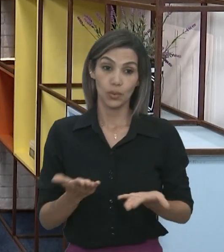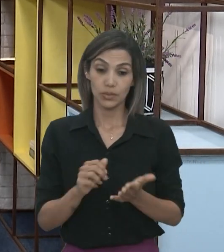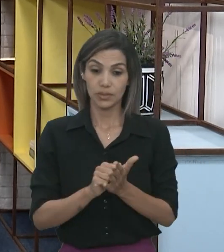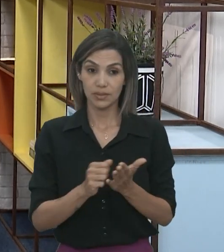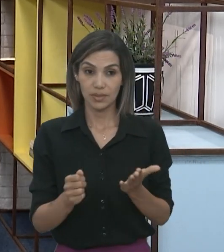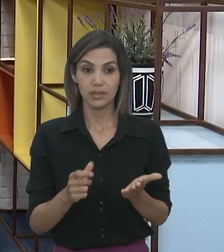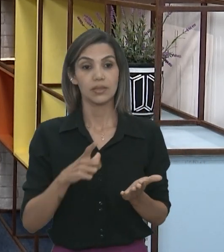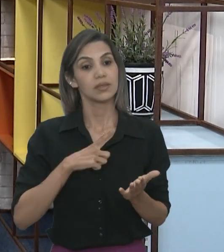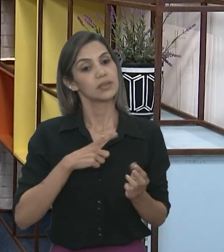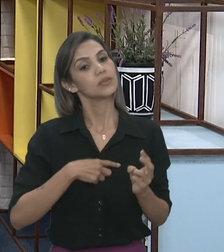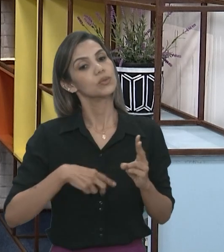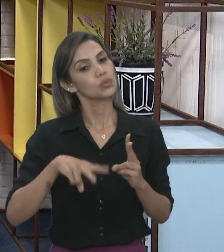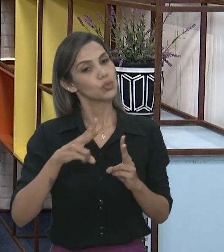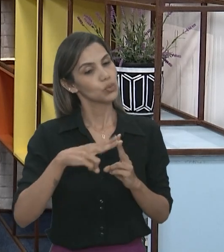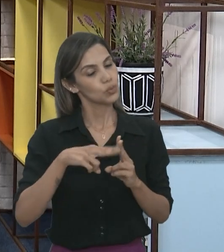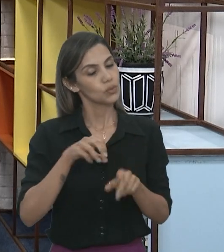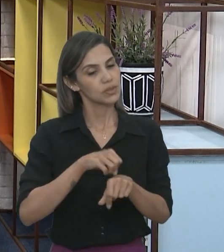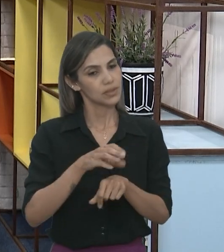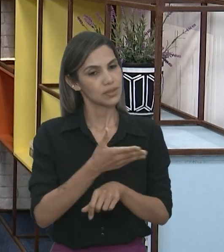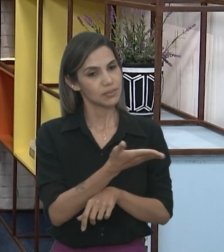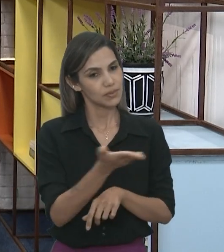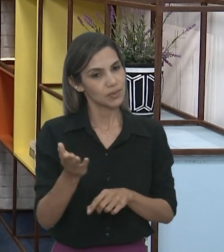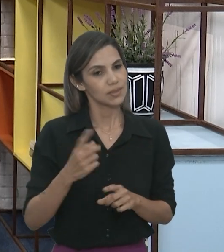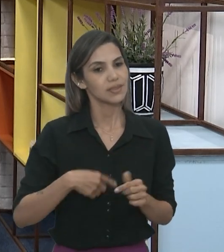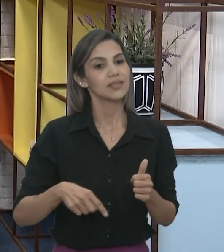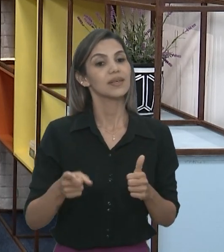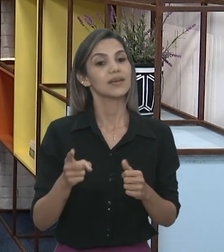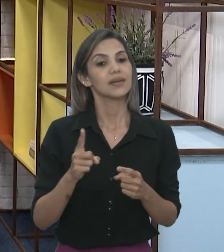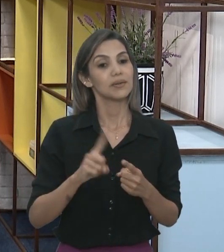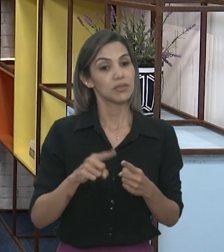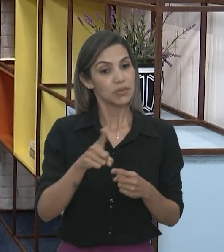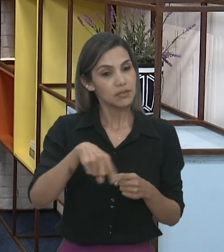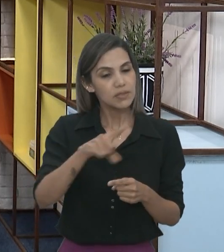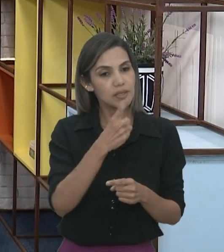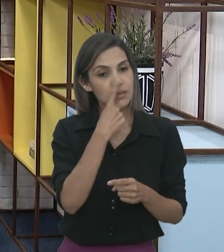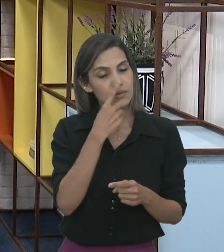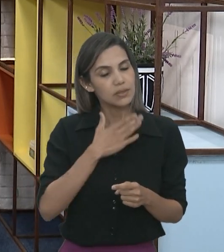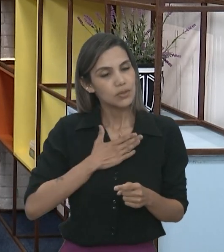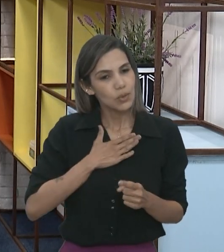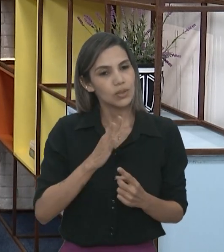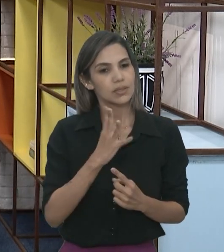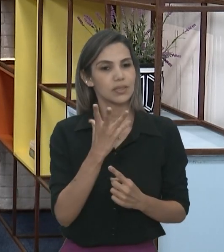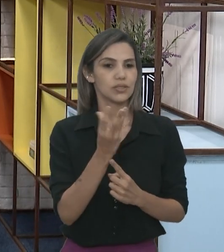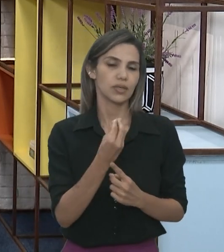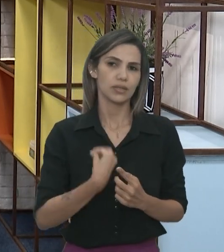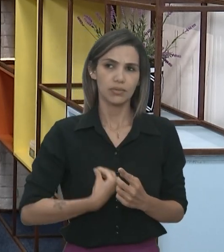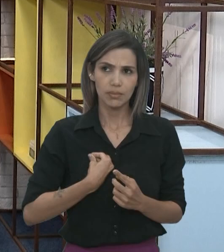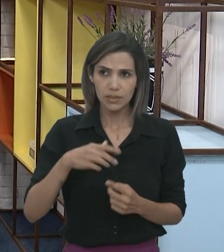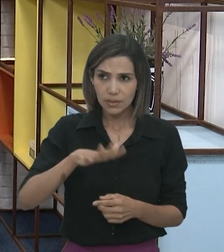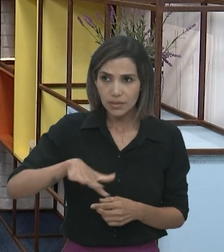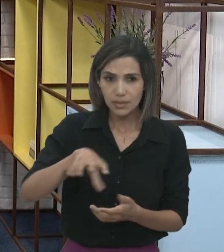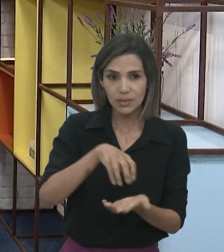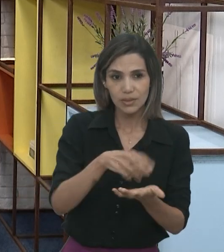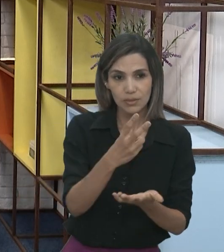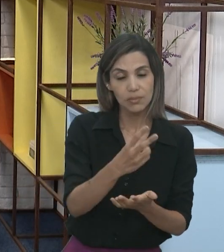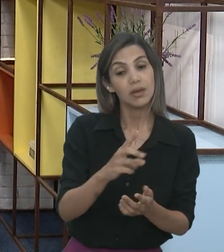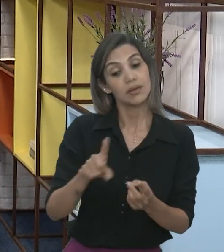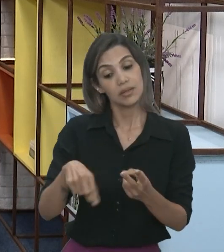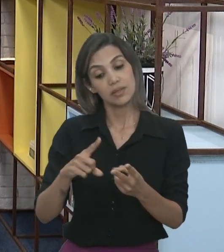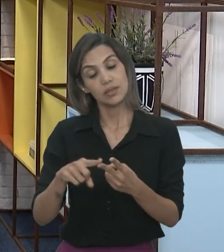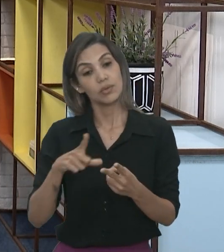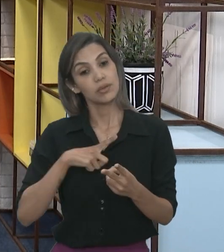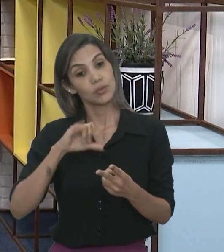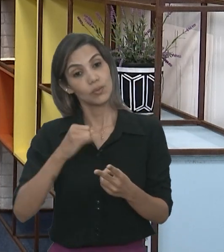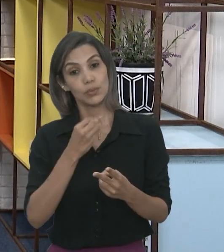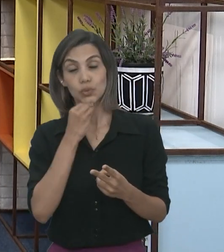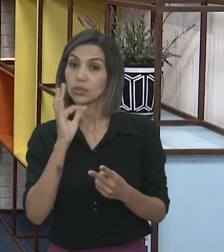de hoje, olha só, nós temos duas dicas. Uma delas é para quem curte arte e está aqui pelo Campus Samambaia. E a outra é uma oportunidade